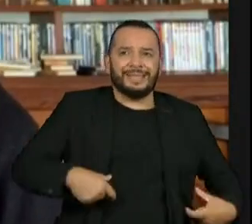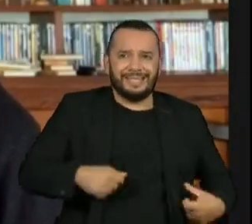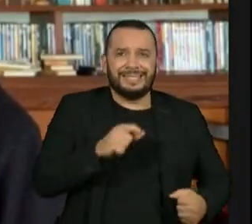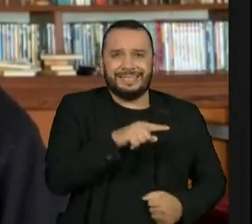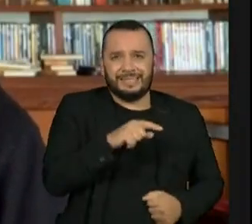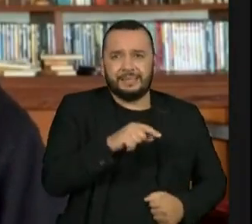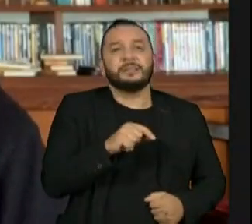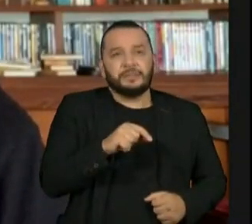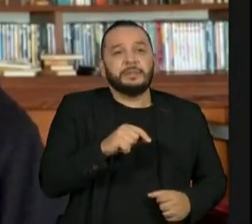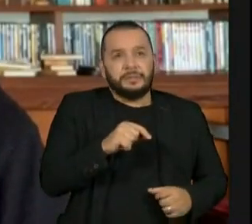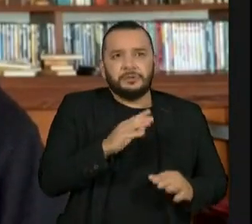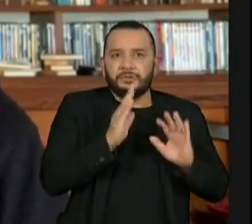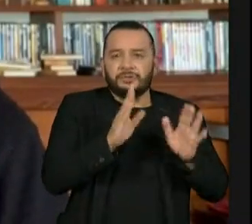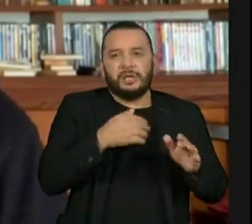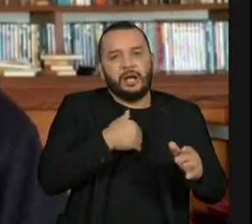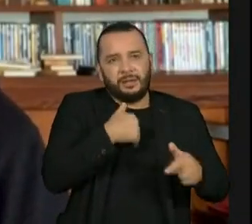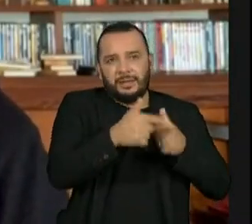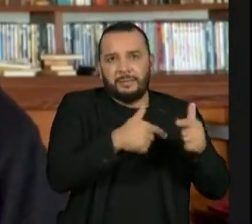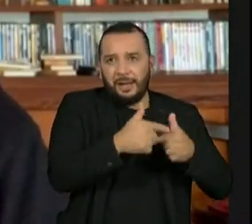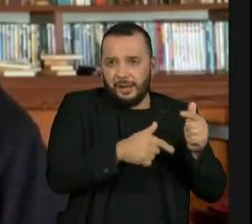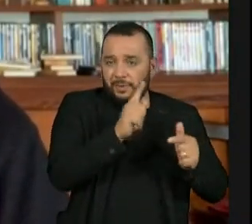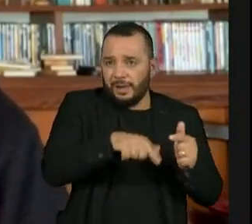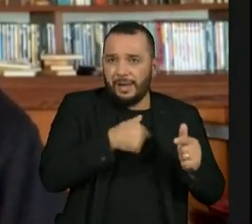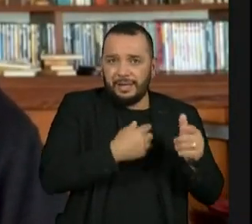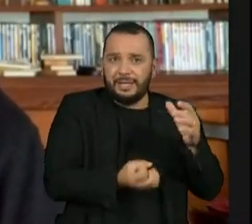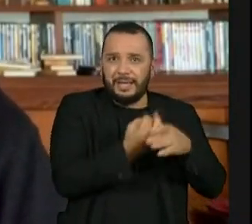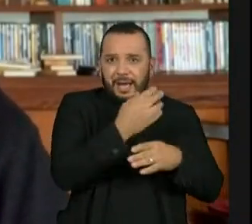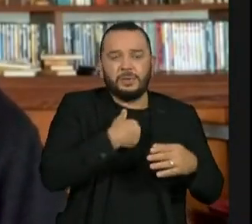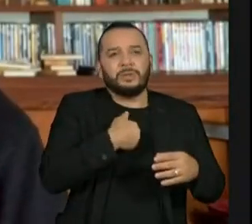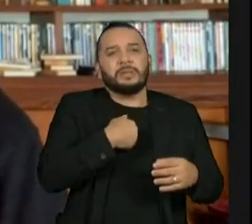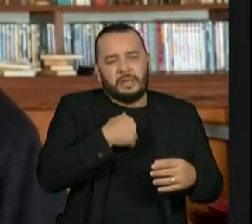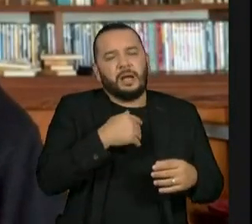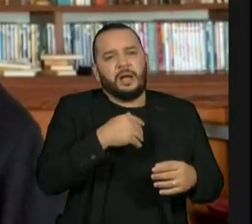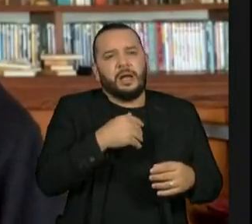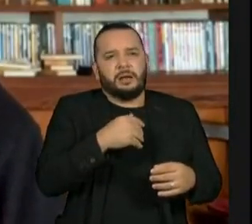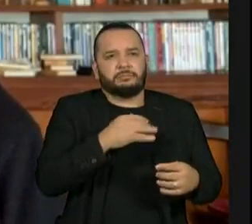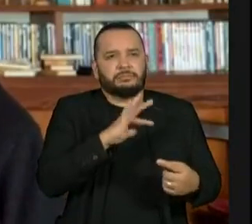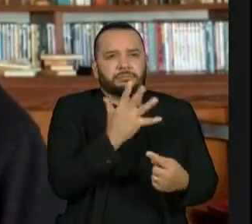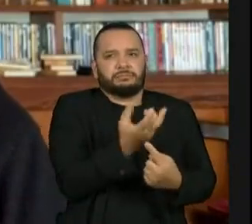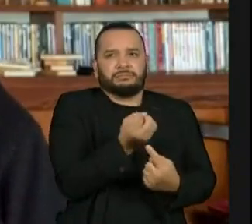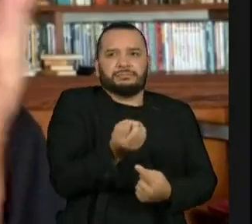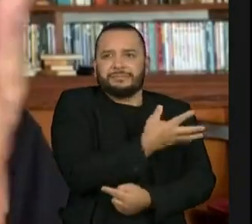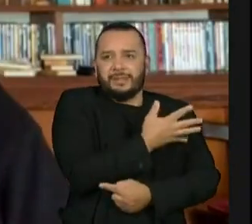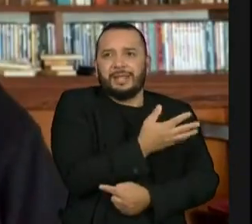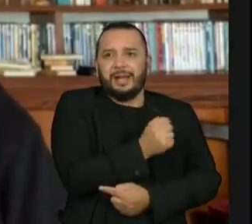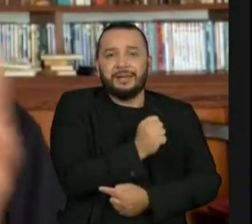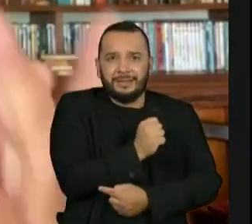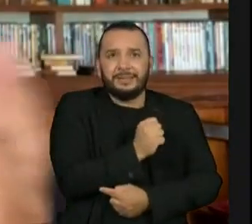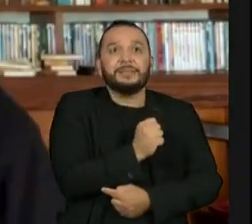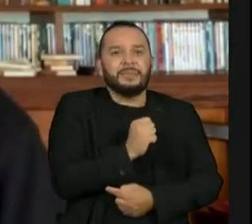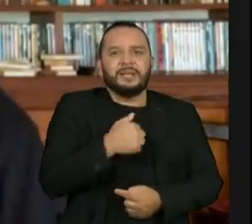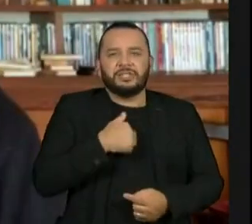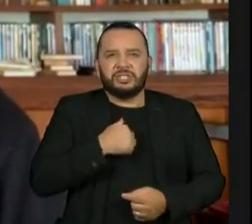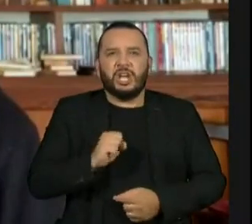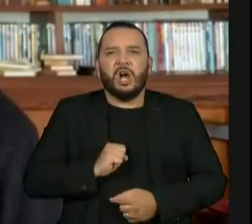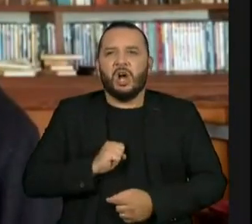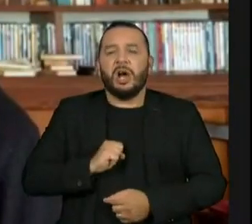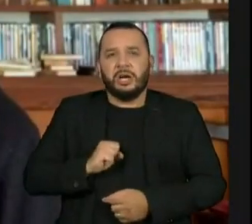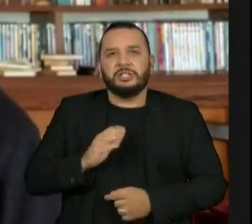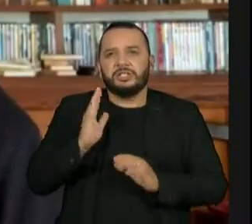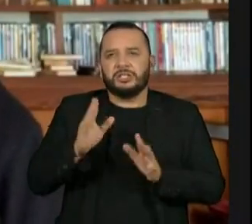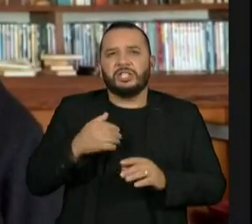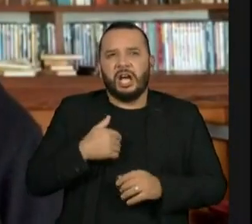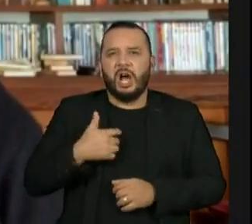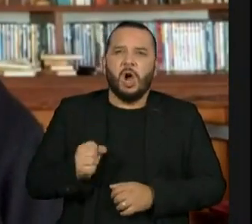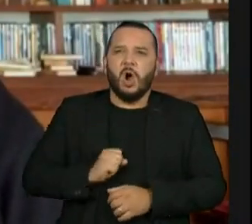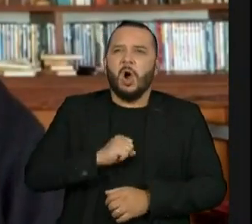é uma obra da Semana de Arte Moderna, que só não foi construída na época que faltou dinheiro, mas é aquela ode aos bandeirantes, aos exterminadores de índios,